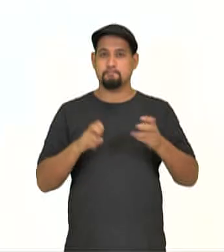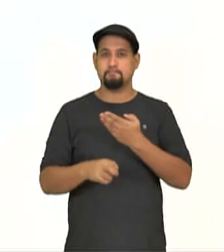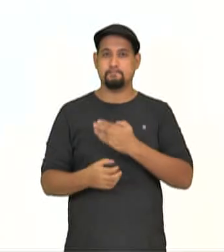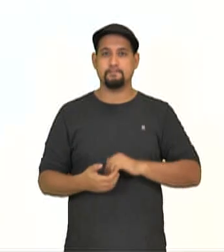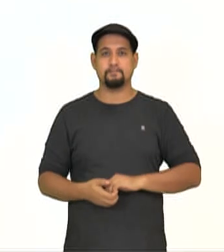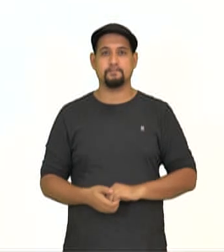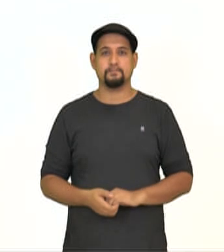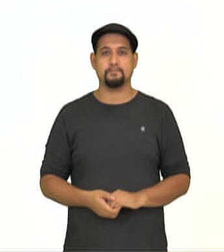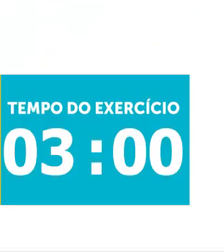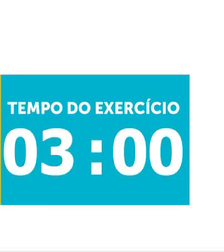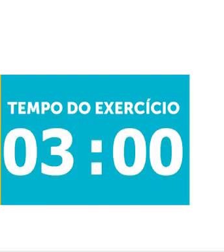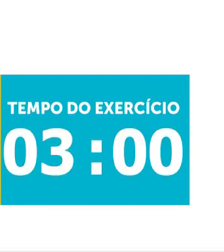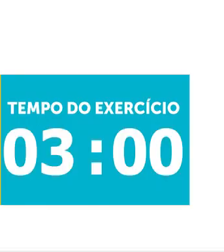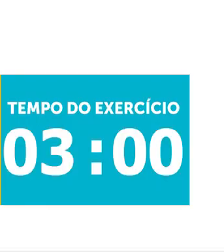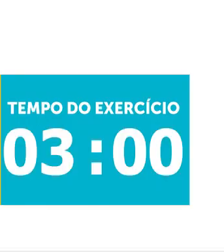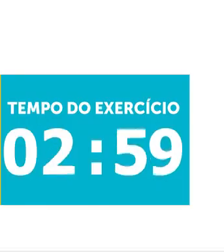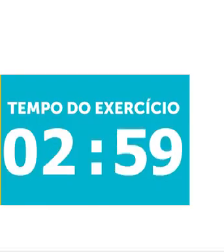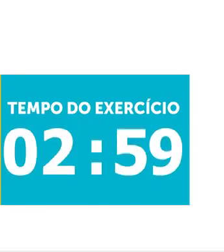questão.